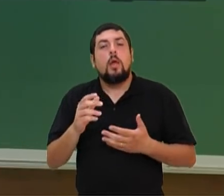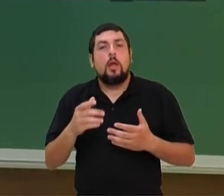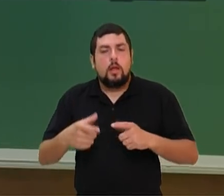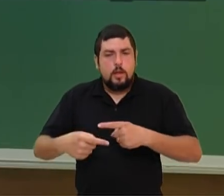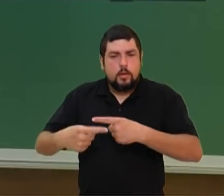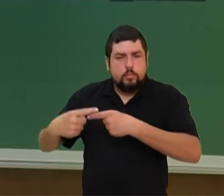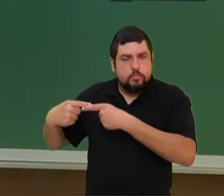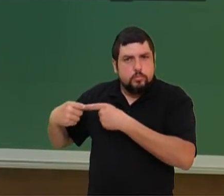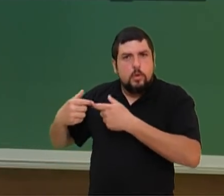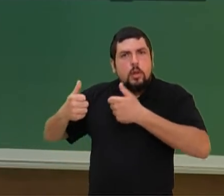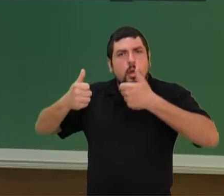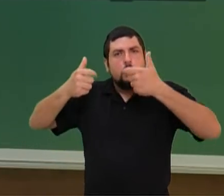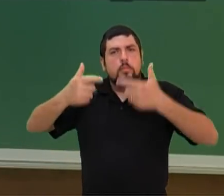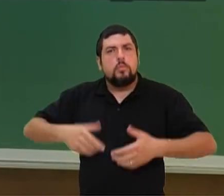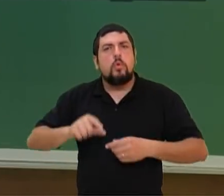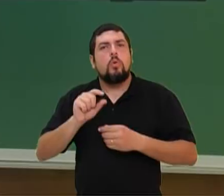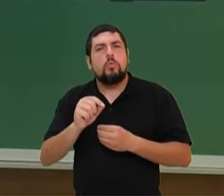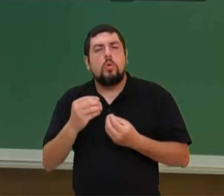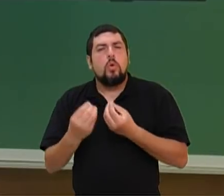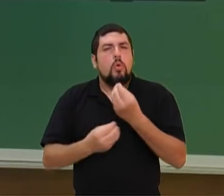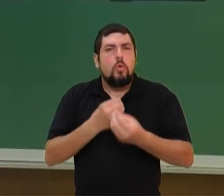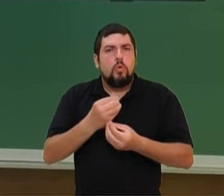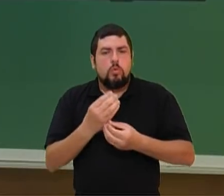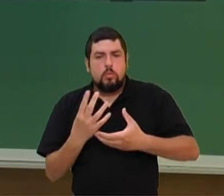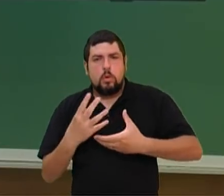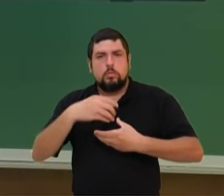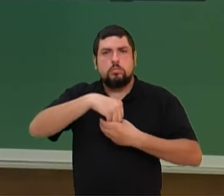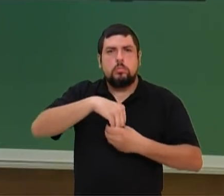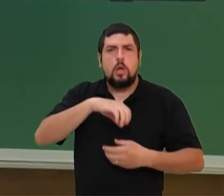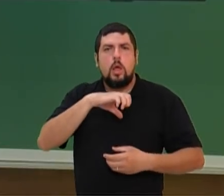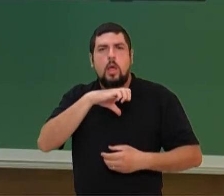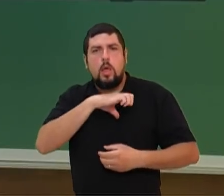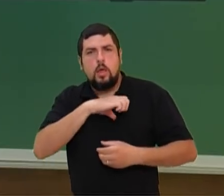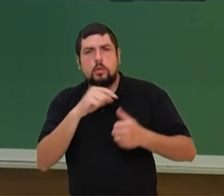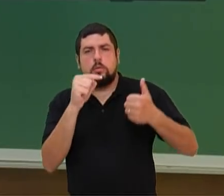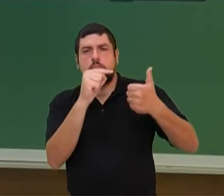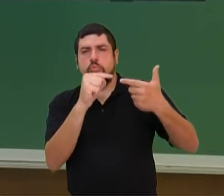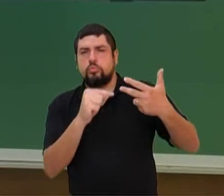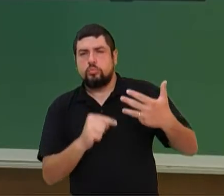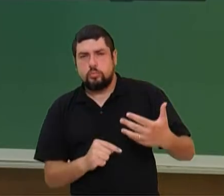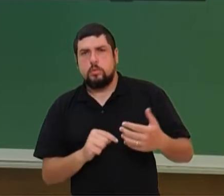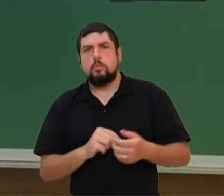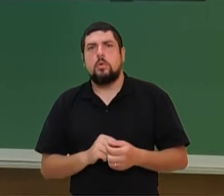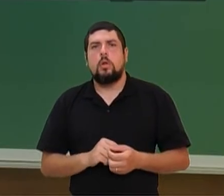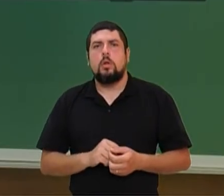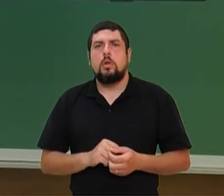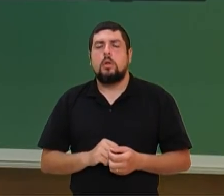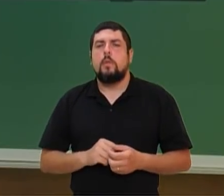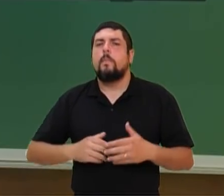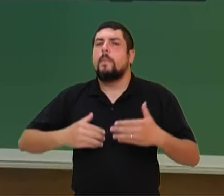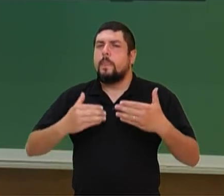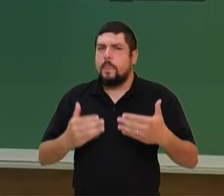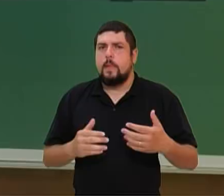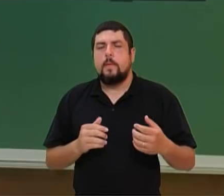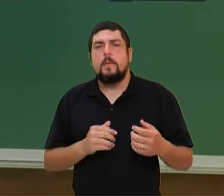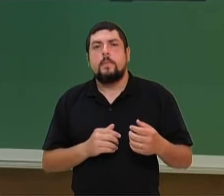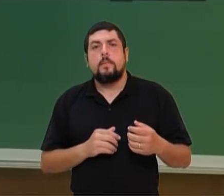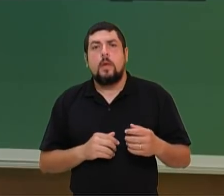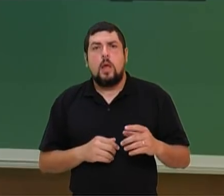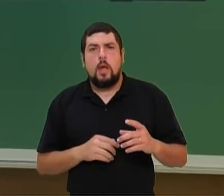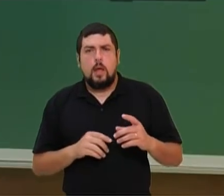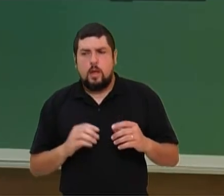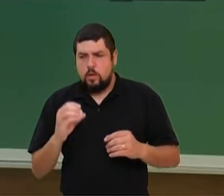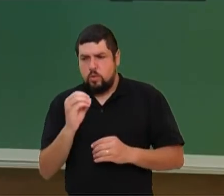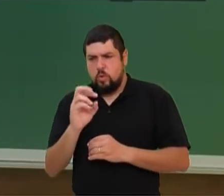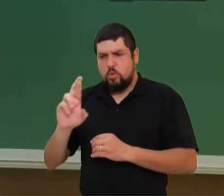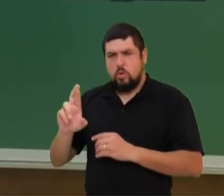eu falei sobre o conceito de ética, né? Porque as outras não, porque as duas têm a noção de que Deus punirá o